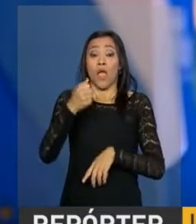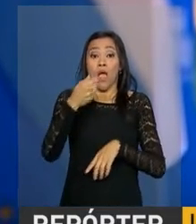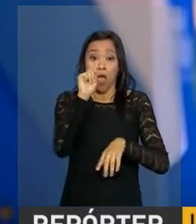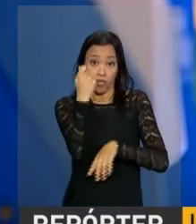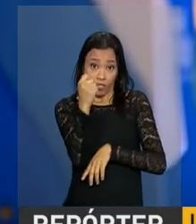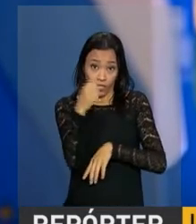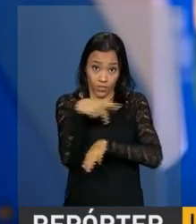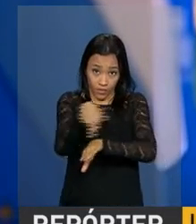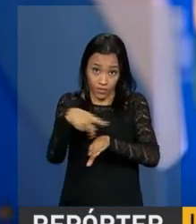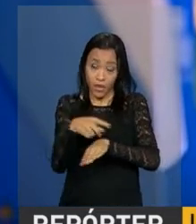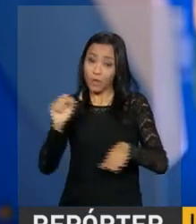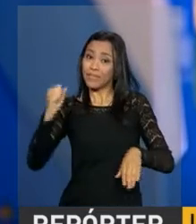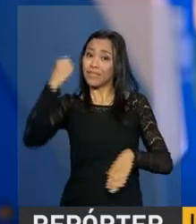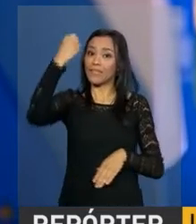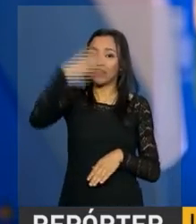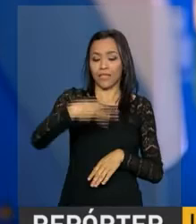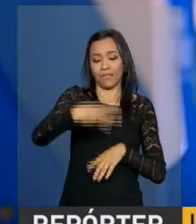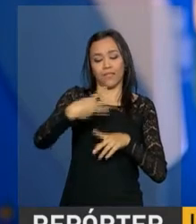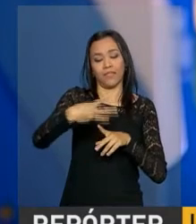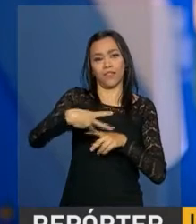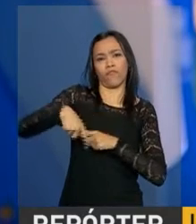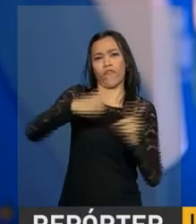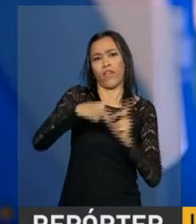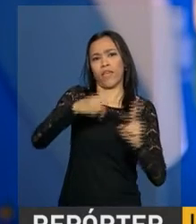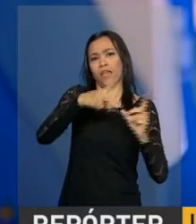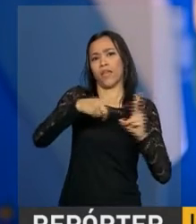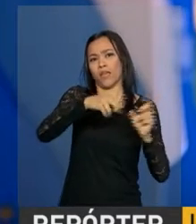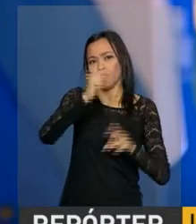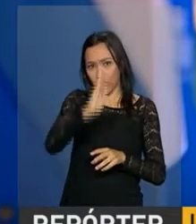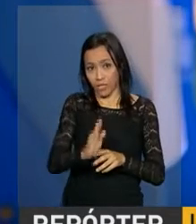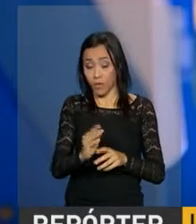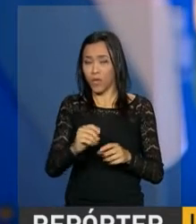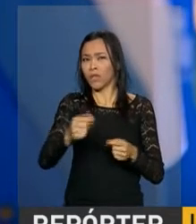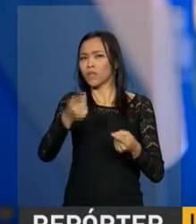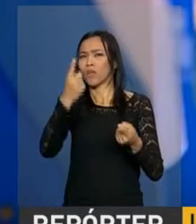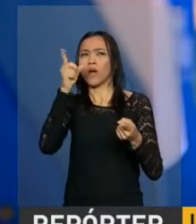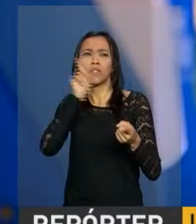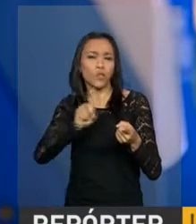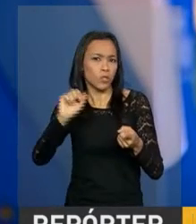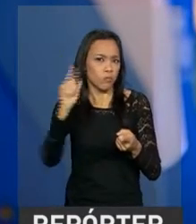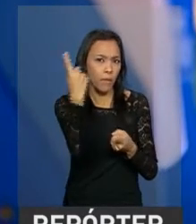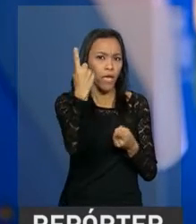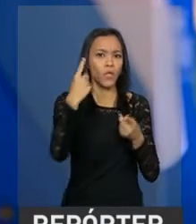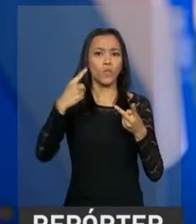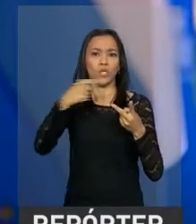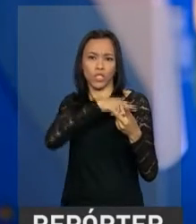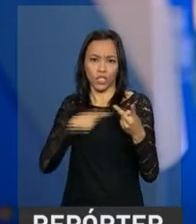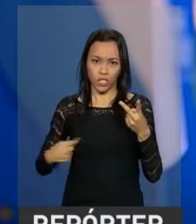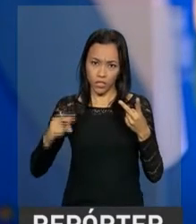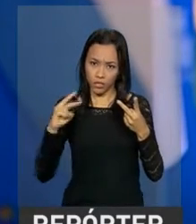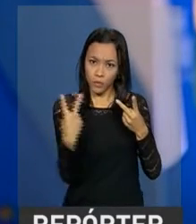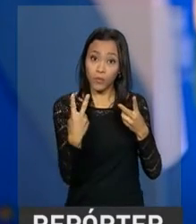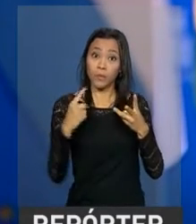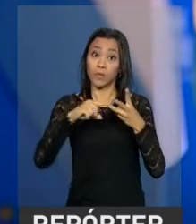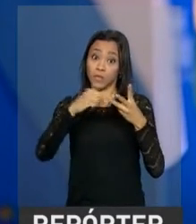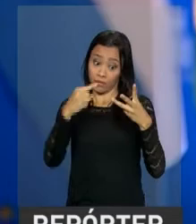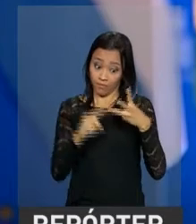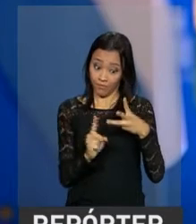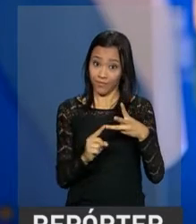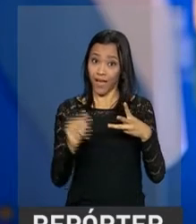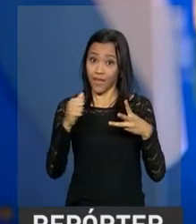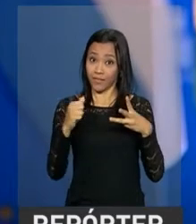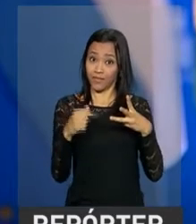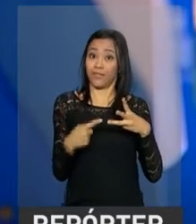principal destino das exportações brasileiras, atrás apenas dos Estados Unidos e da China. Já o Brasil é o